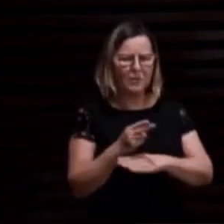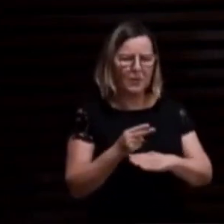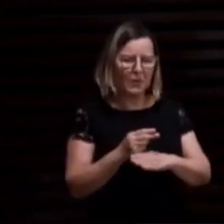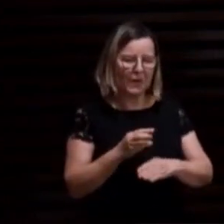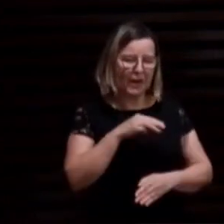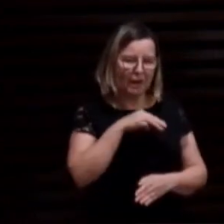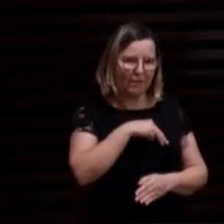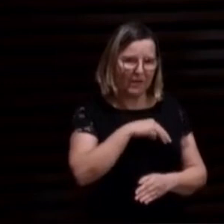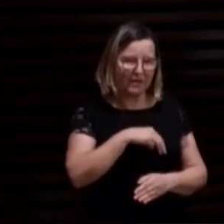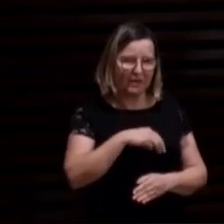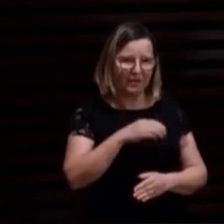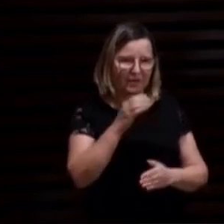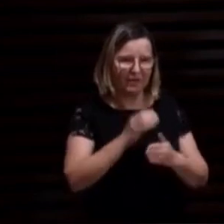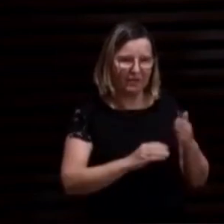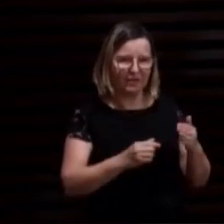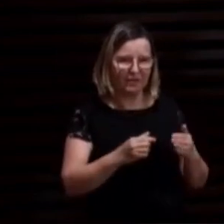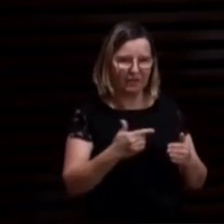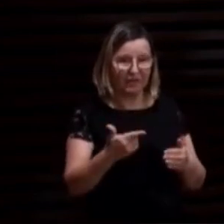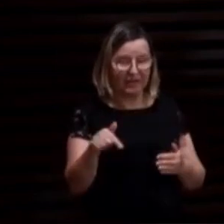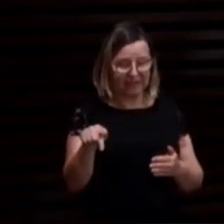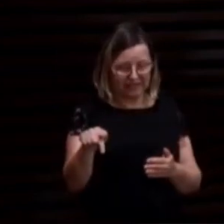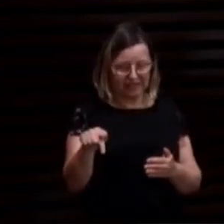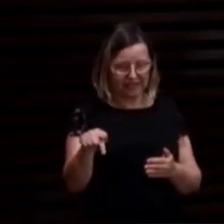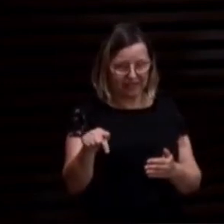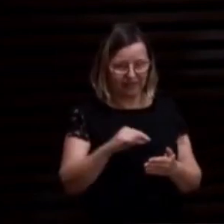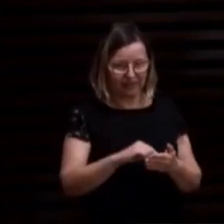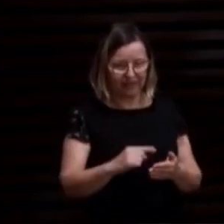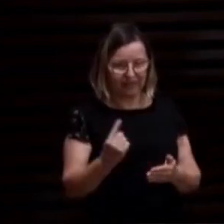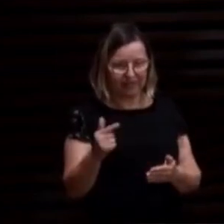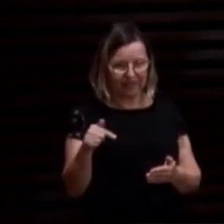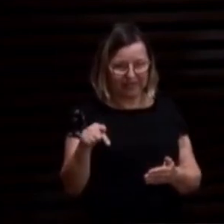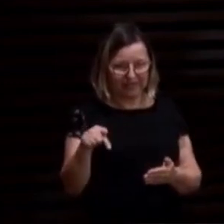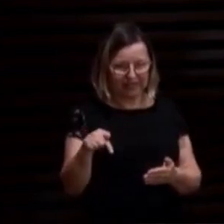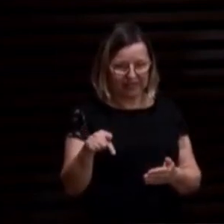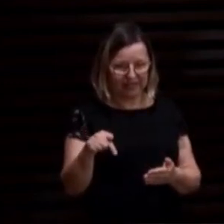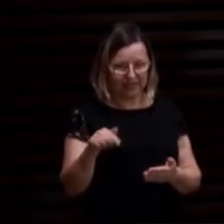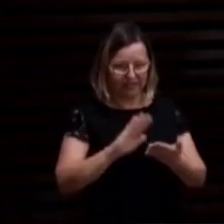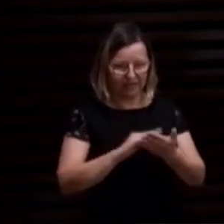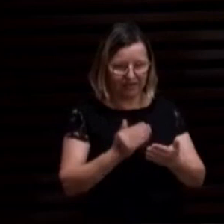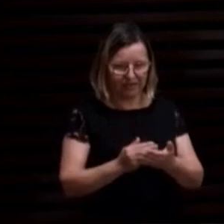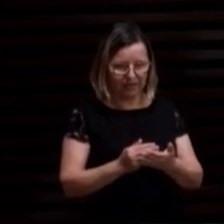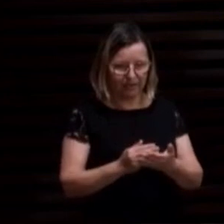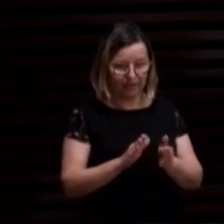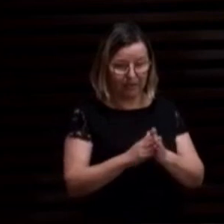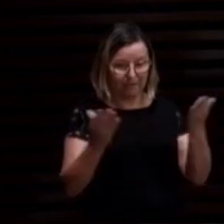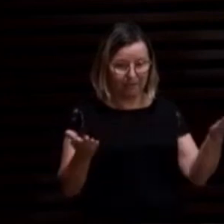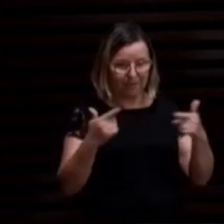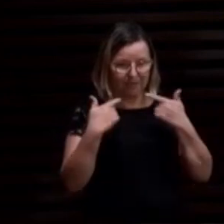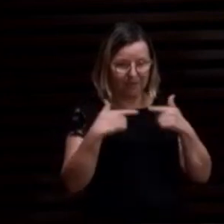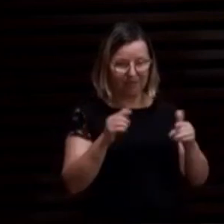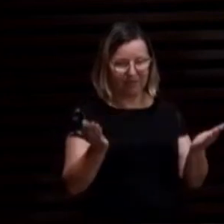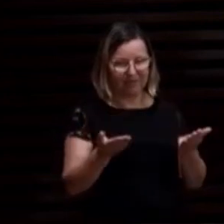27, 17, na versão Novo Testamento, ou a Bíblia na linguagem de hoje? Por